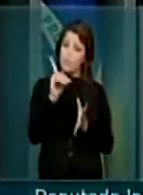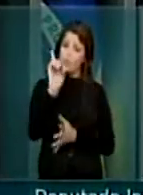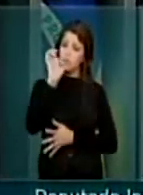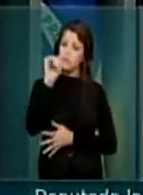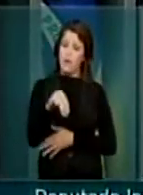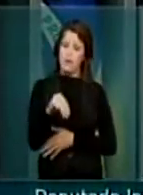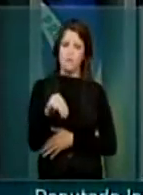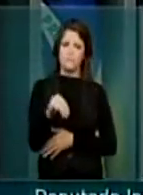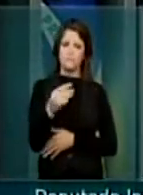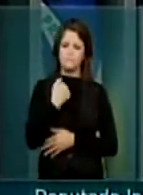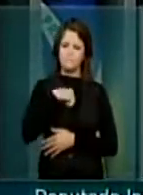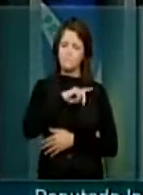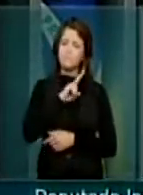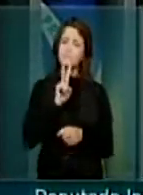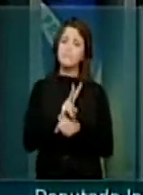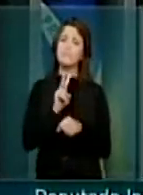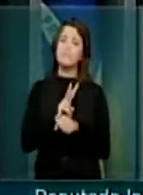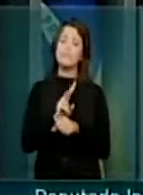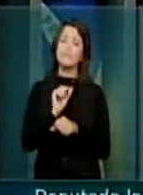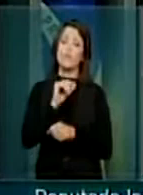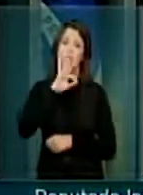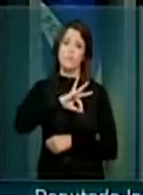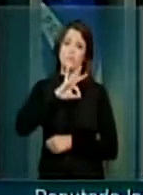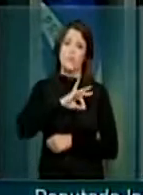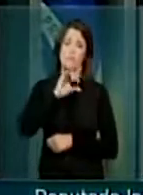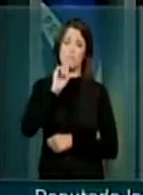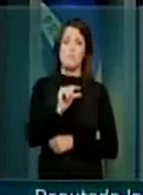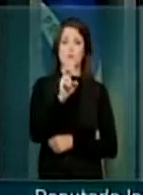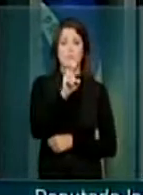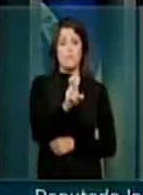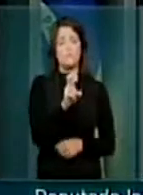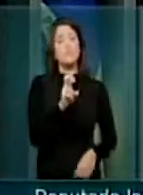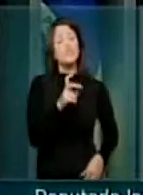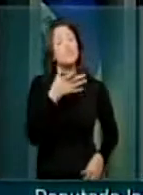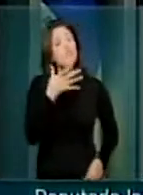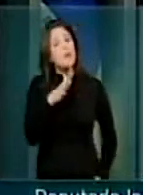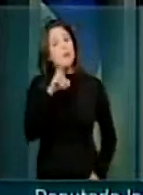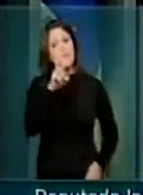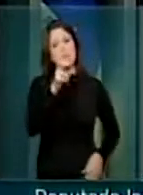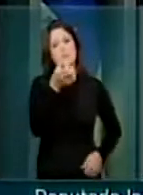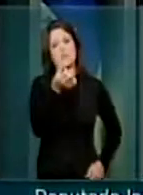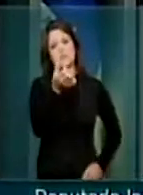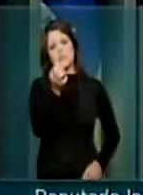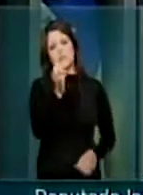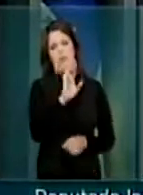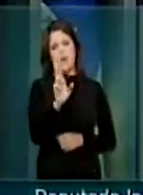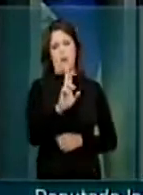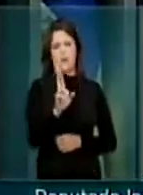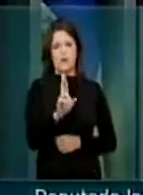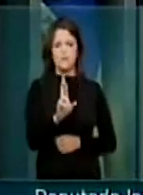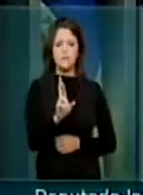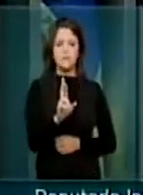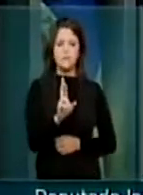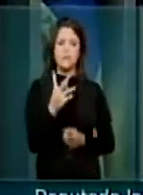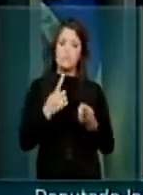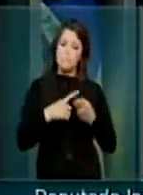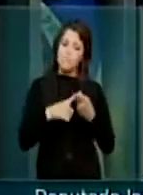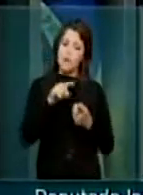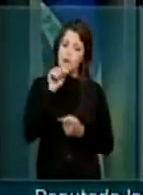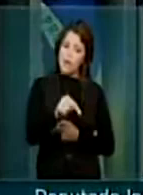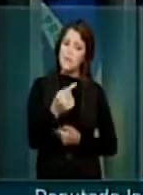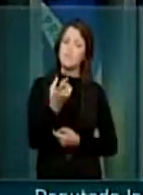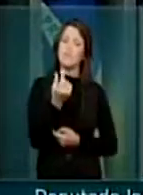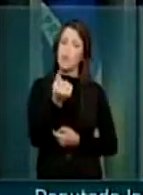Democrata defendemos um salário mínimo de que pelo menos R$ 560,00, porque